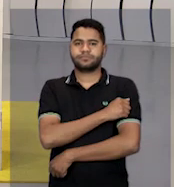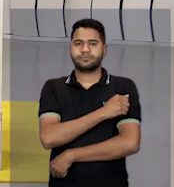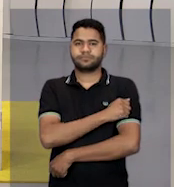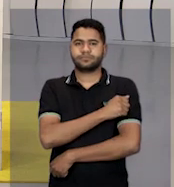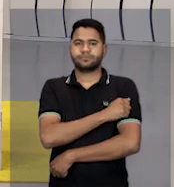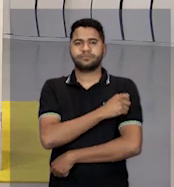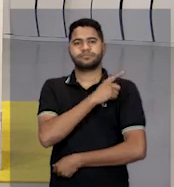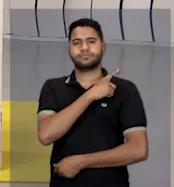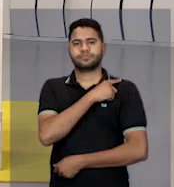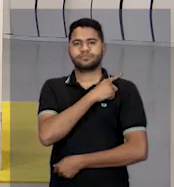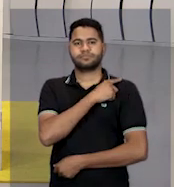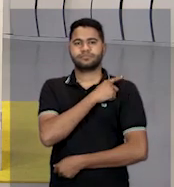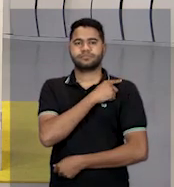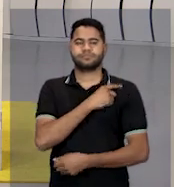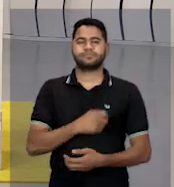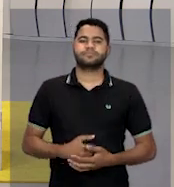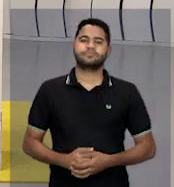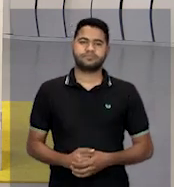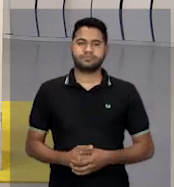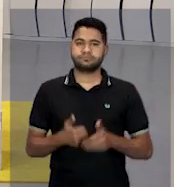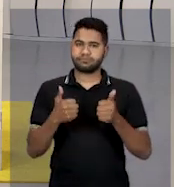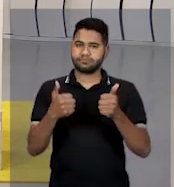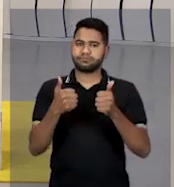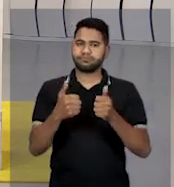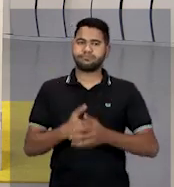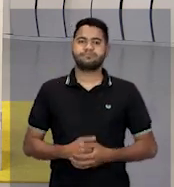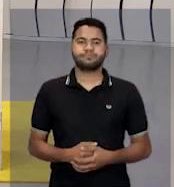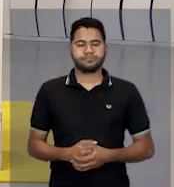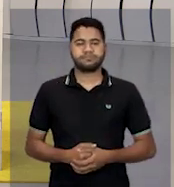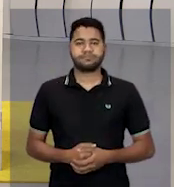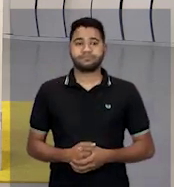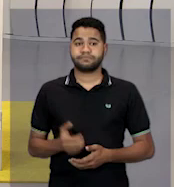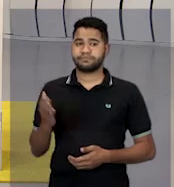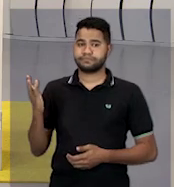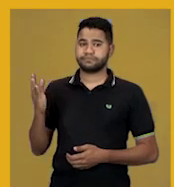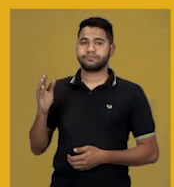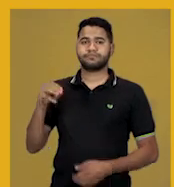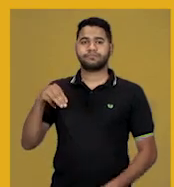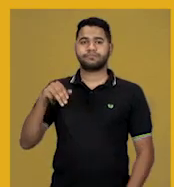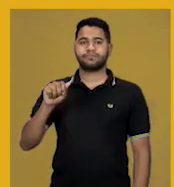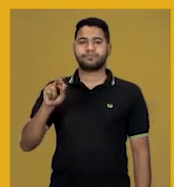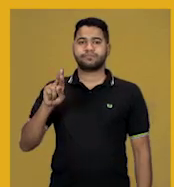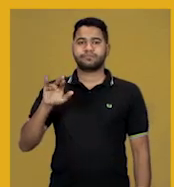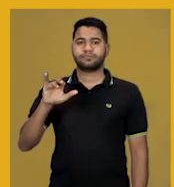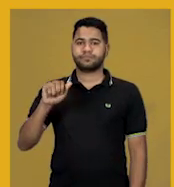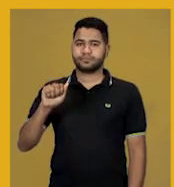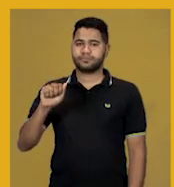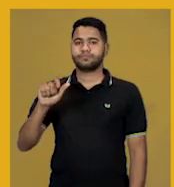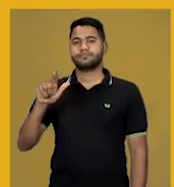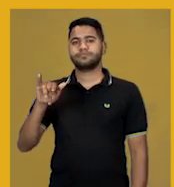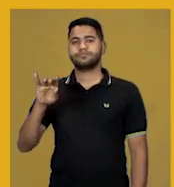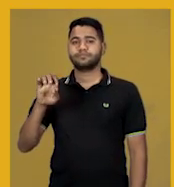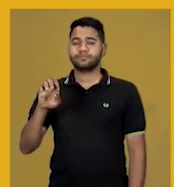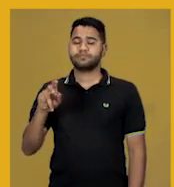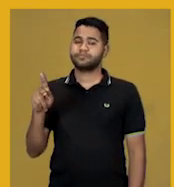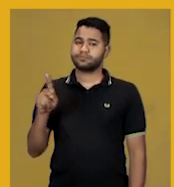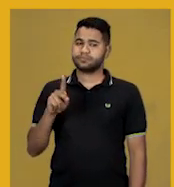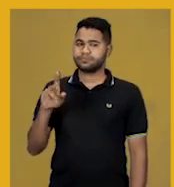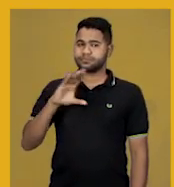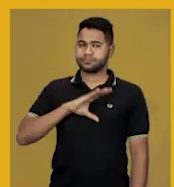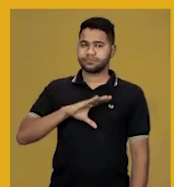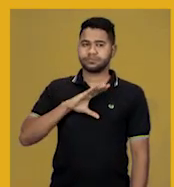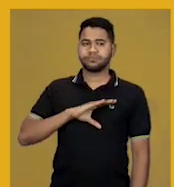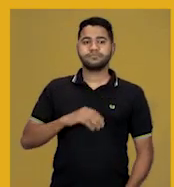estudante do primeiro ano do ensino médio, tudo bem? O meu nome é Maria Alice, eu sou professora de língua